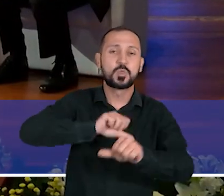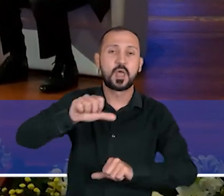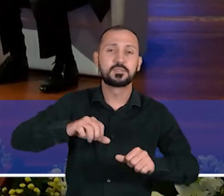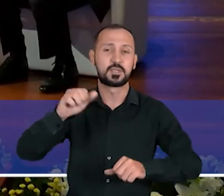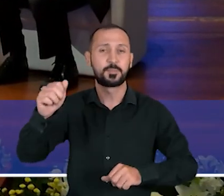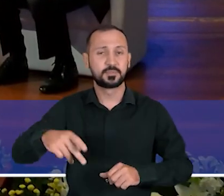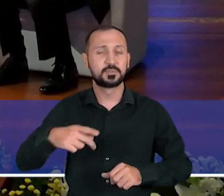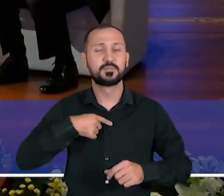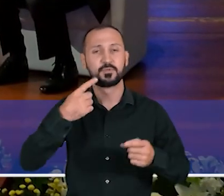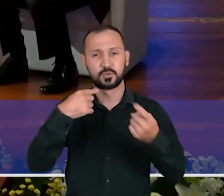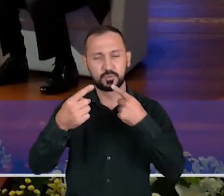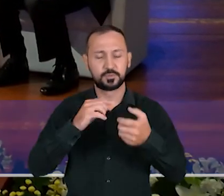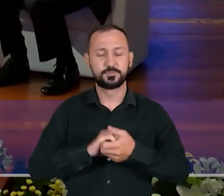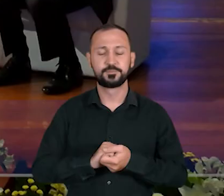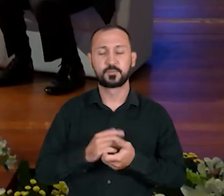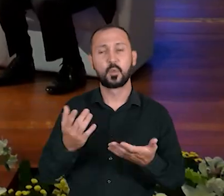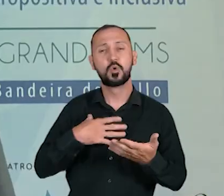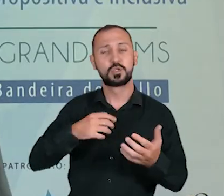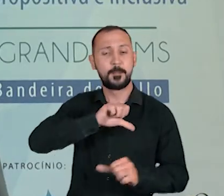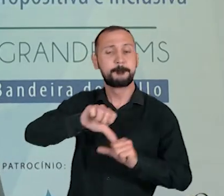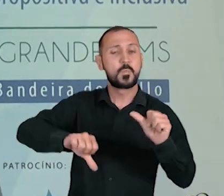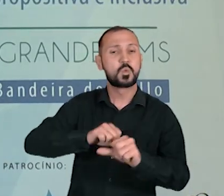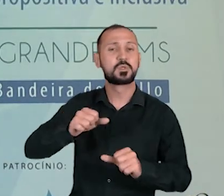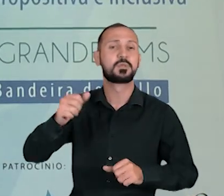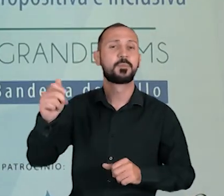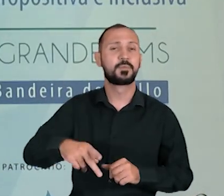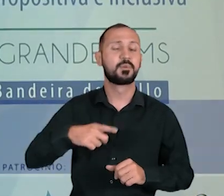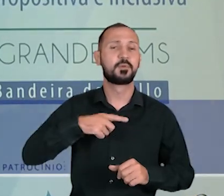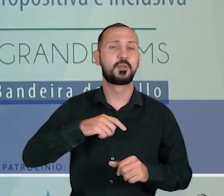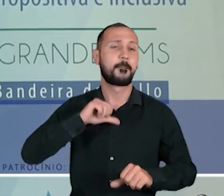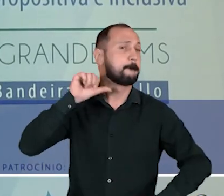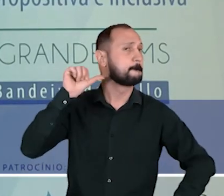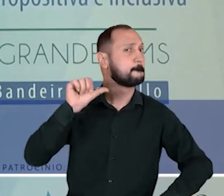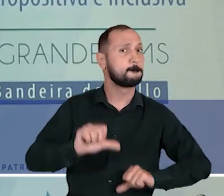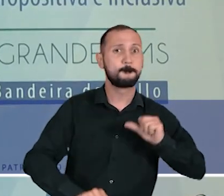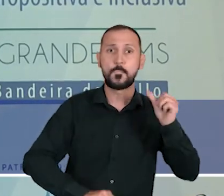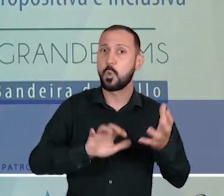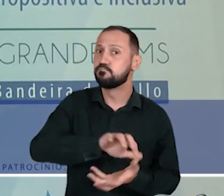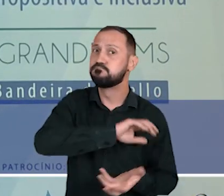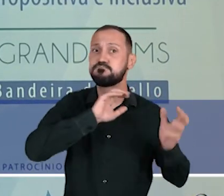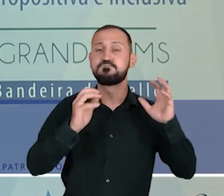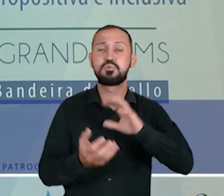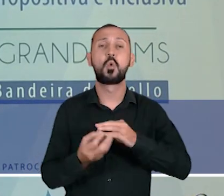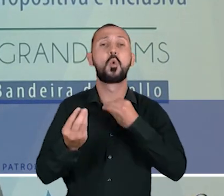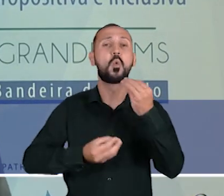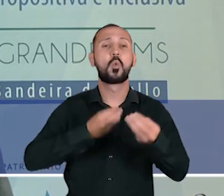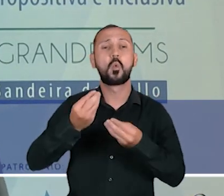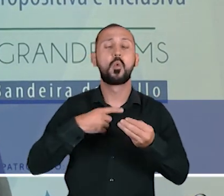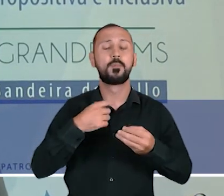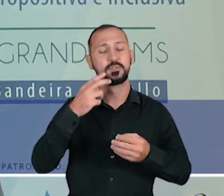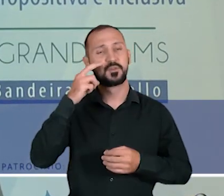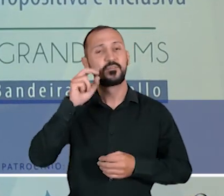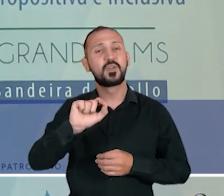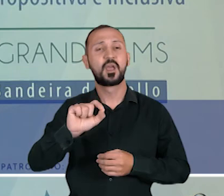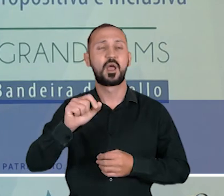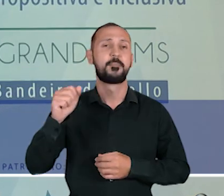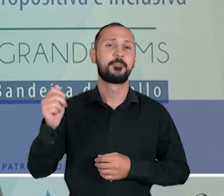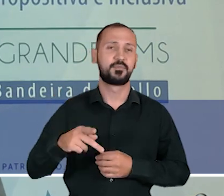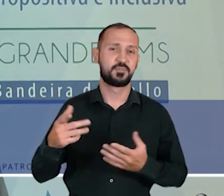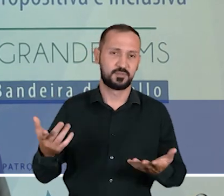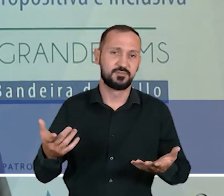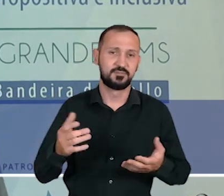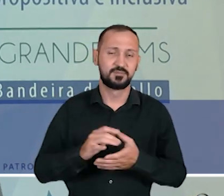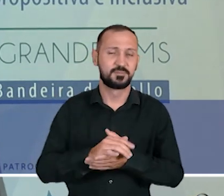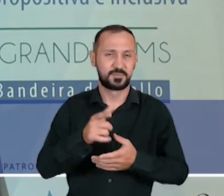da Previdência foram debatidos. A reforma modificou completamente a maneira pela qual se encara